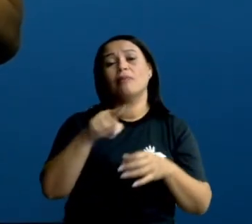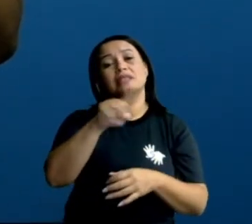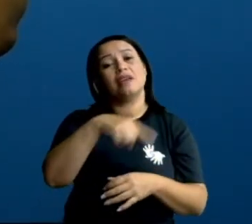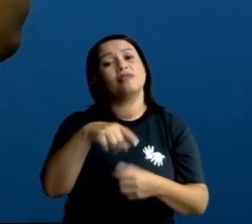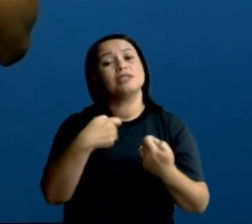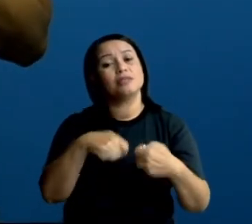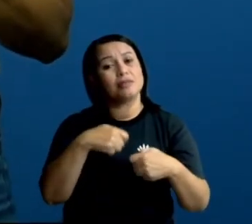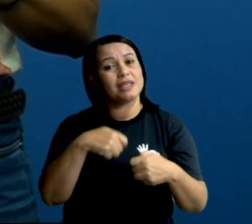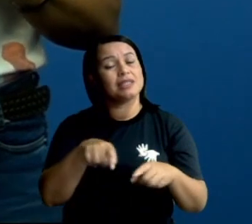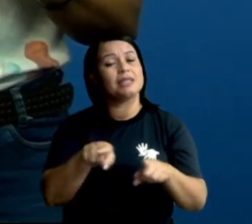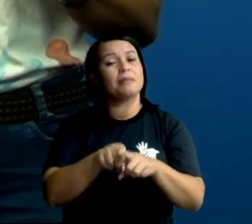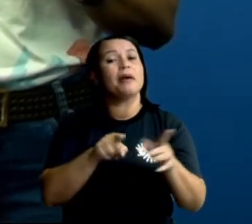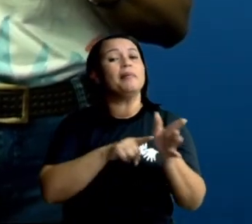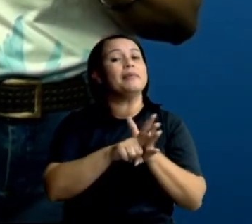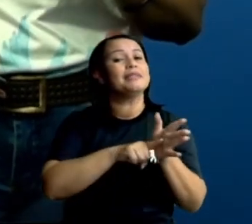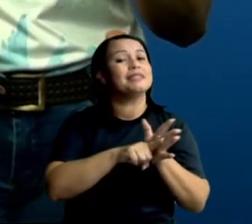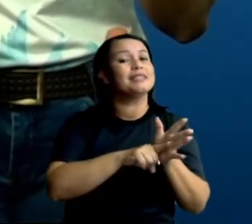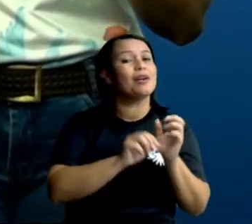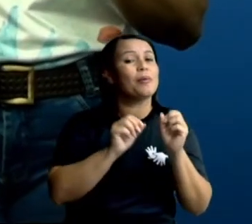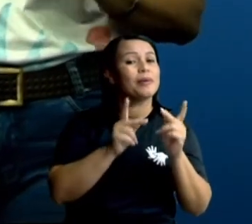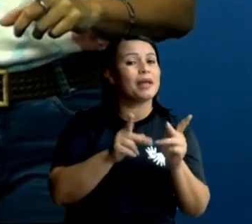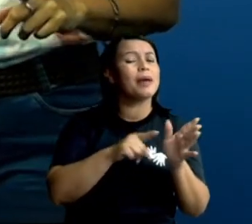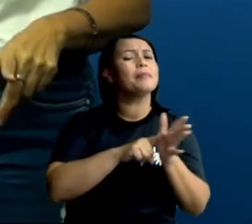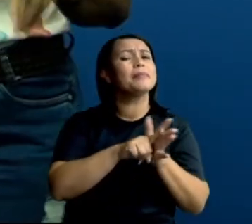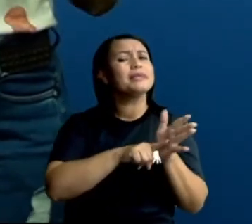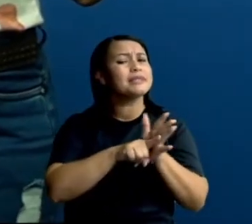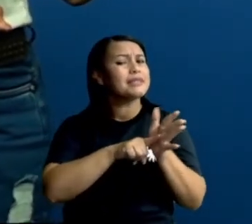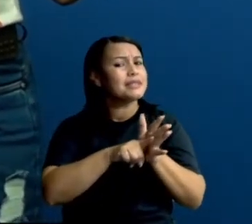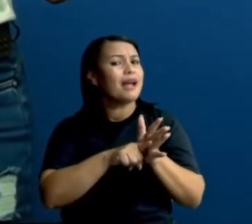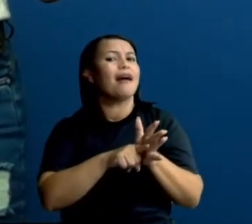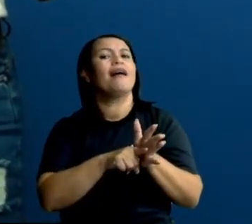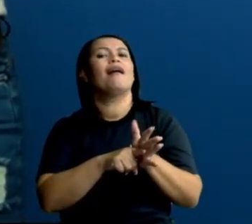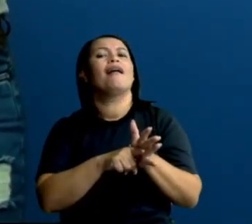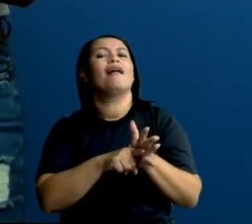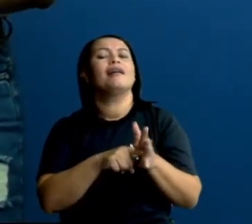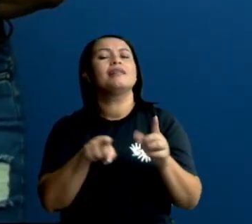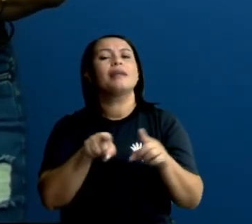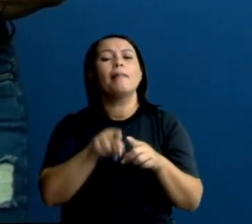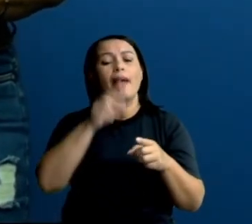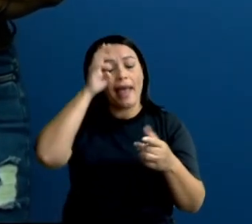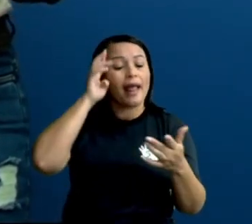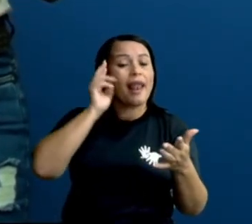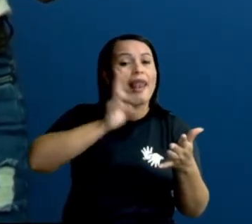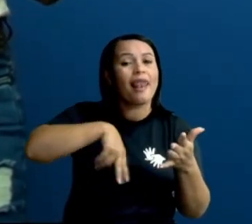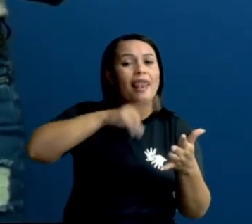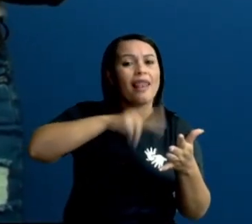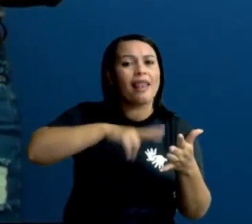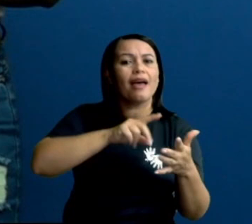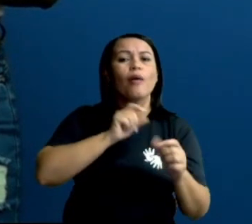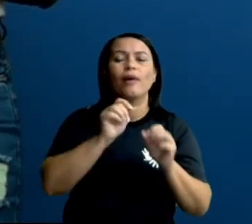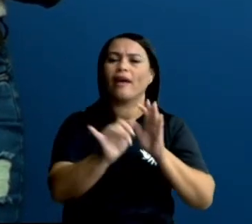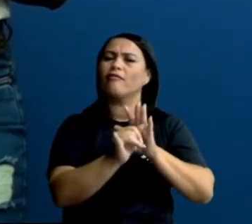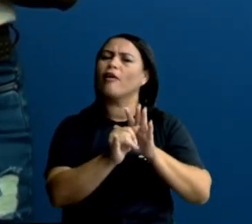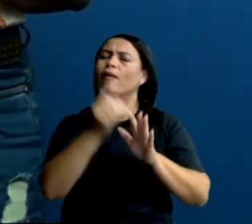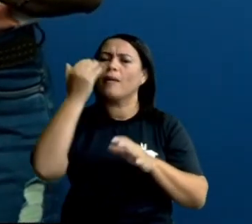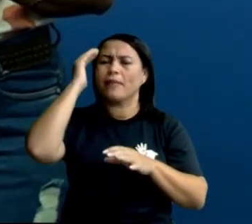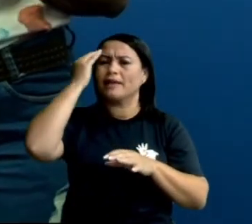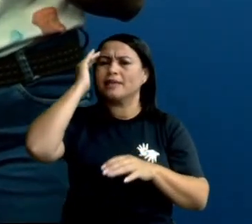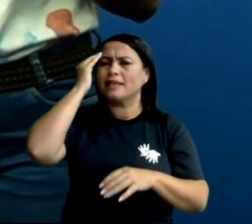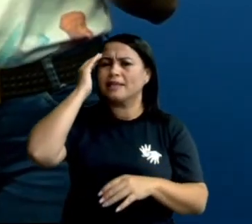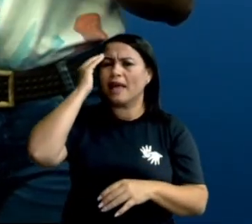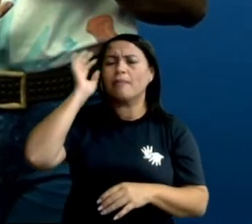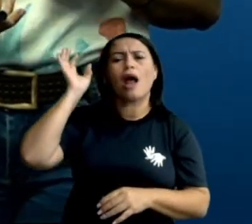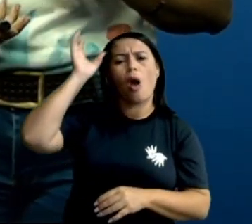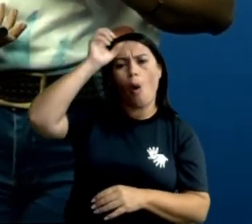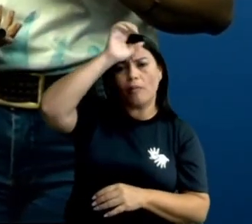você tem que fazer a sua pesquisa, tá? Pesquisar e ler a fábula para compreender o que é que se